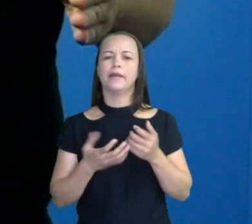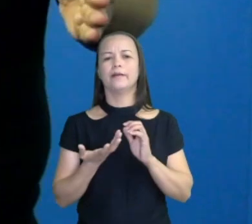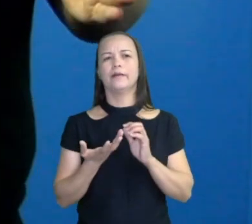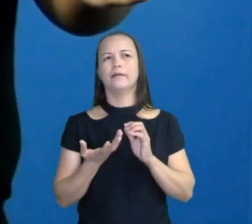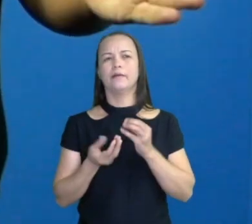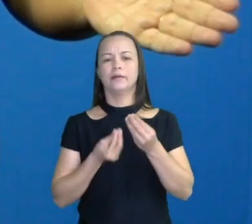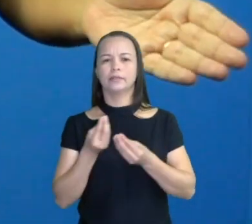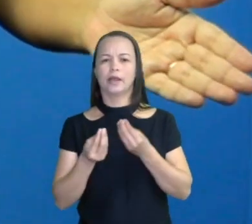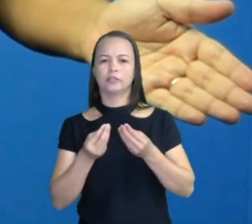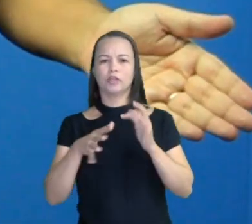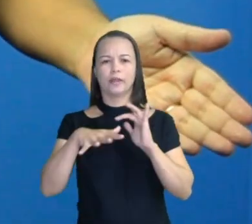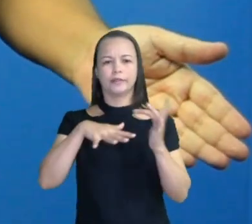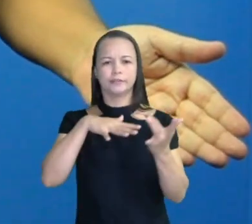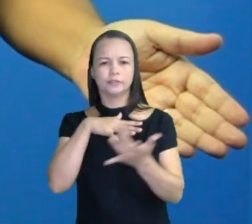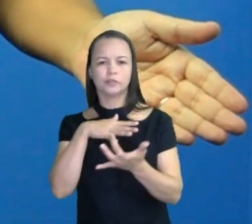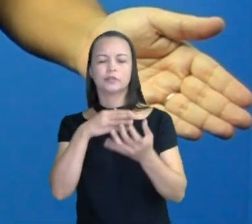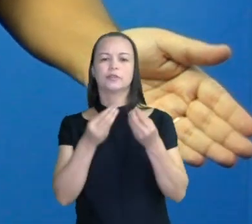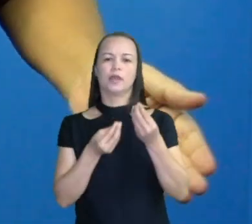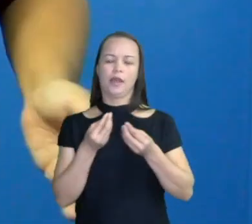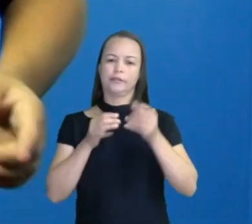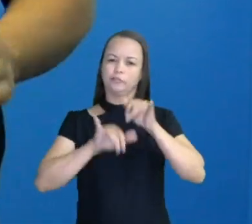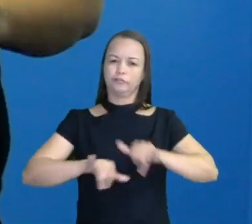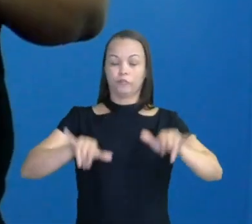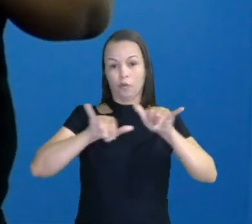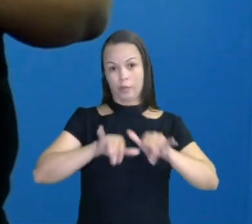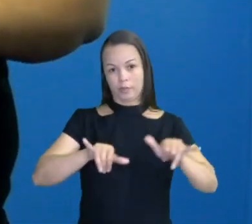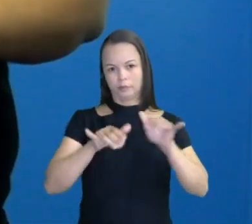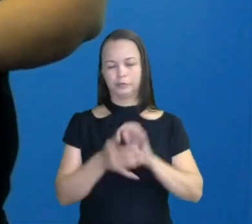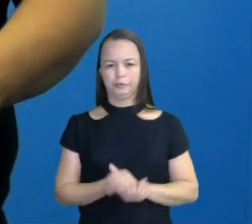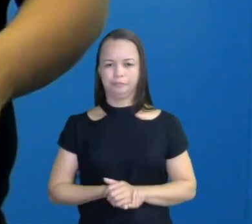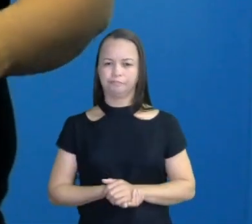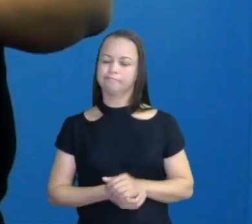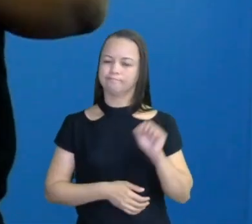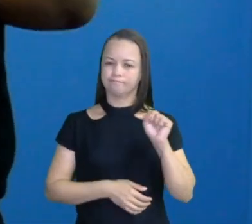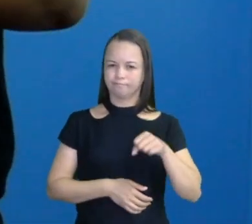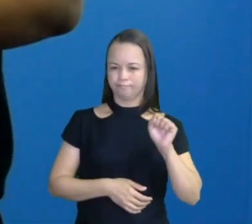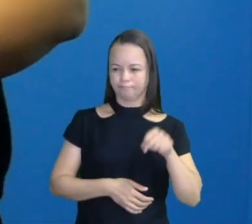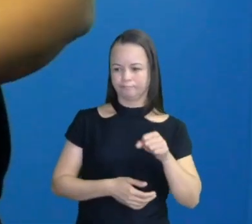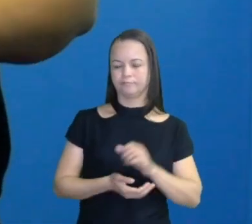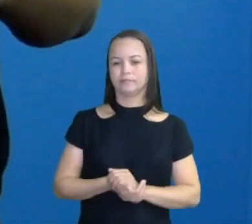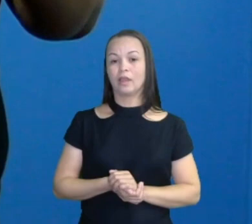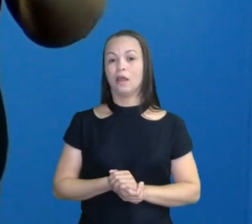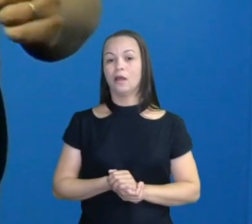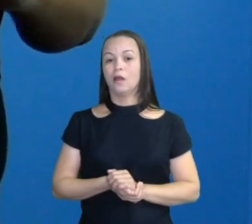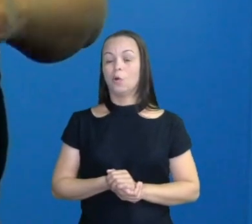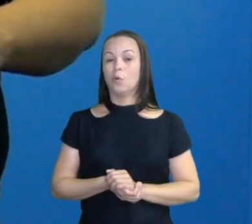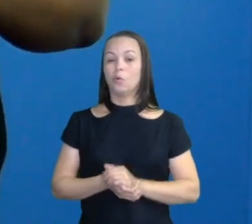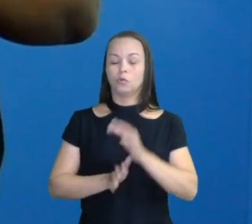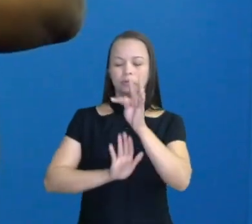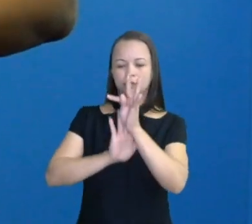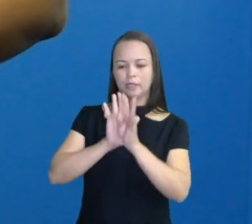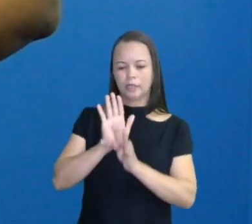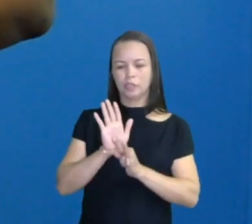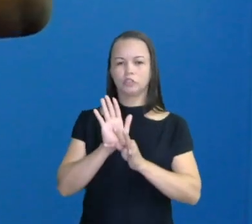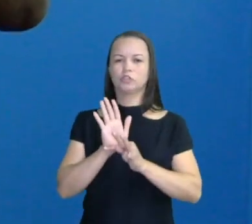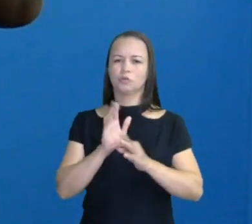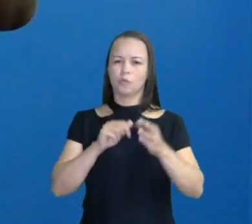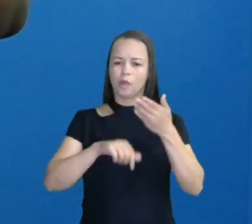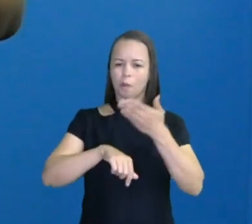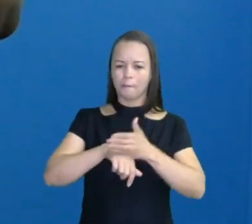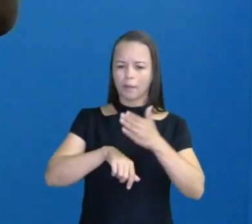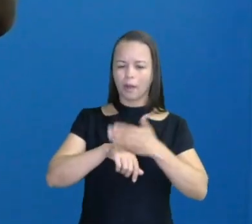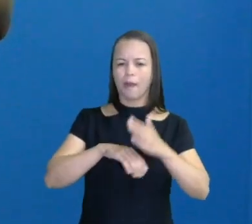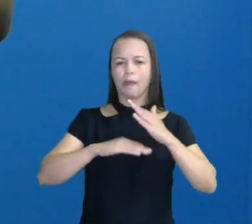São redes de informações, tá bom? Então, sim, o texto ele age como uma prática